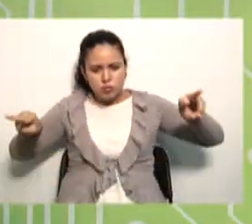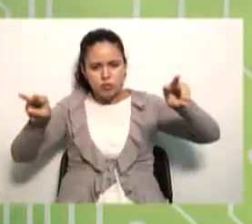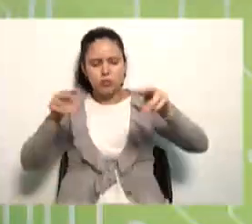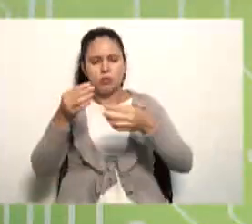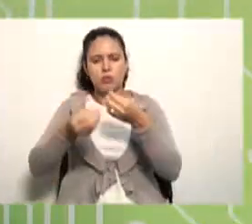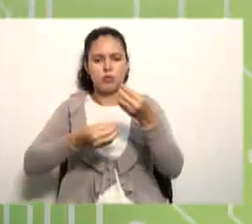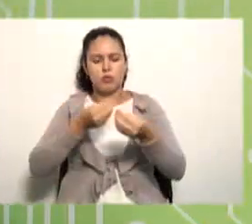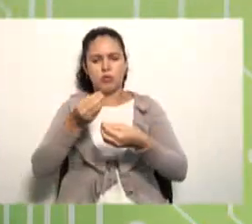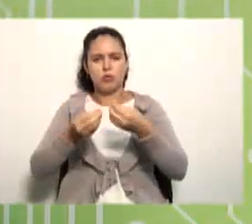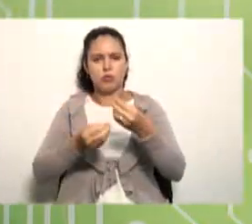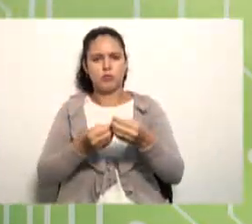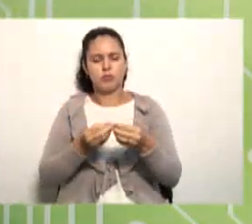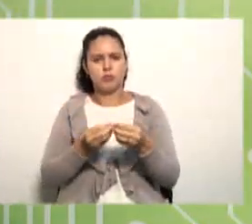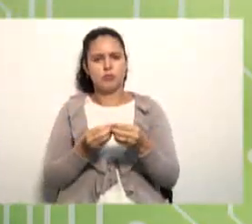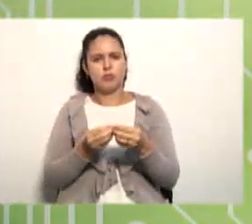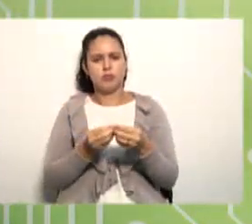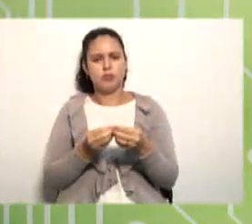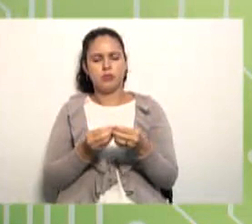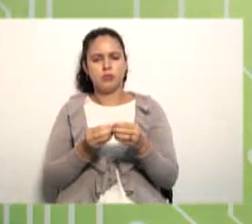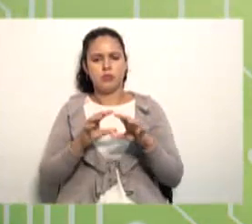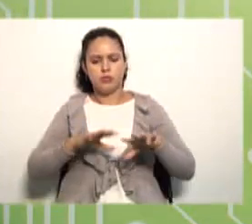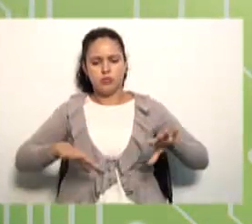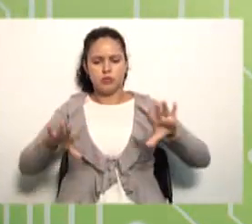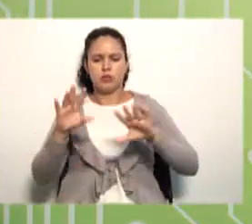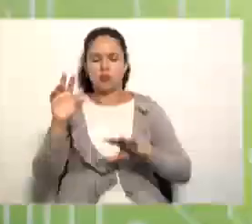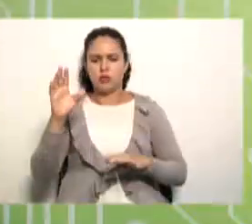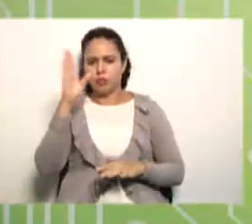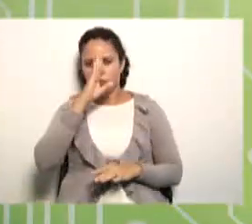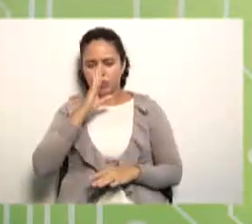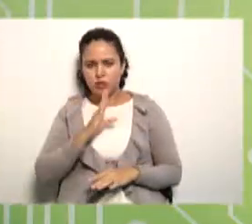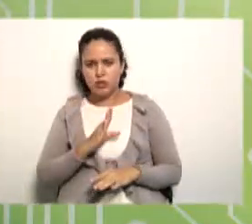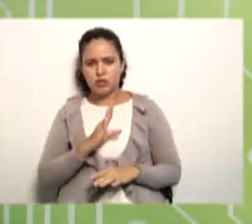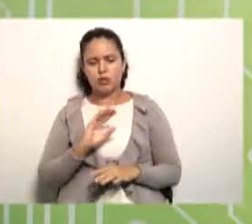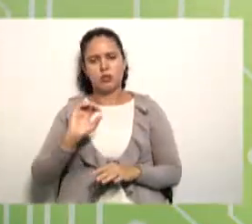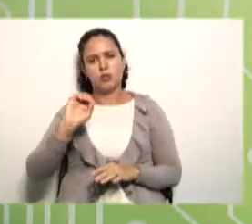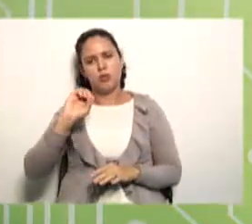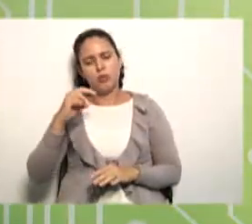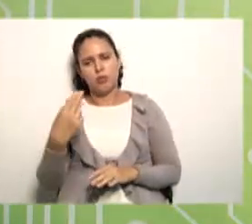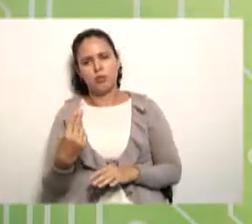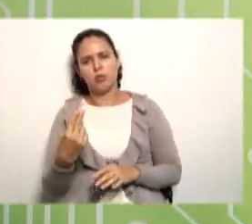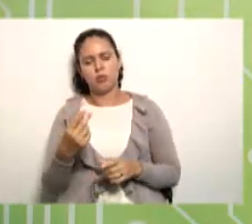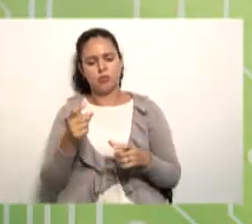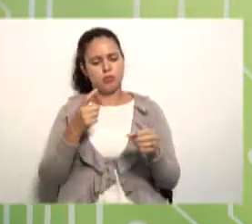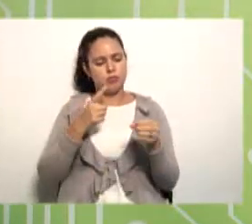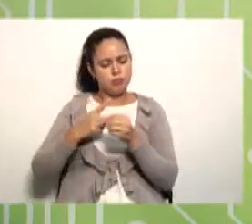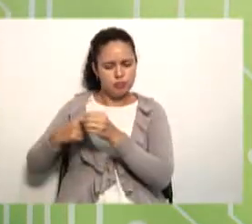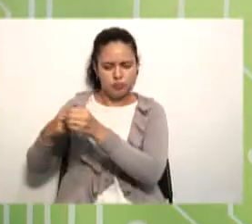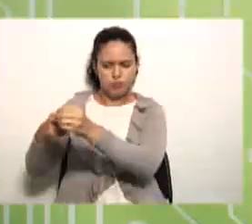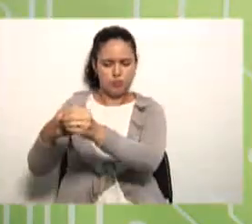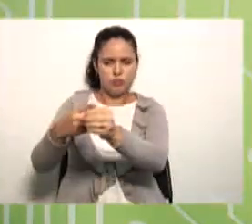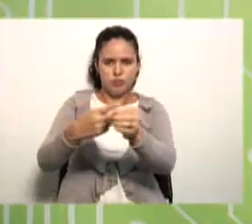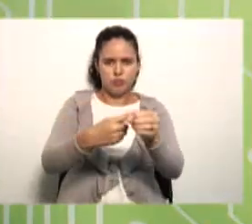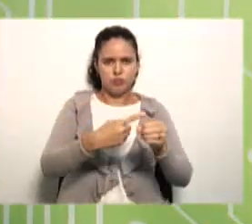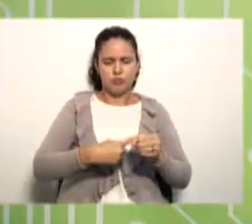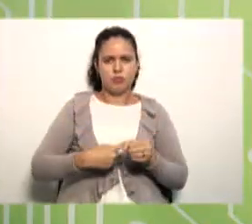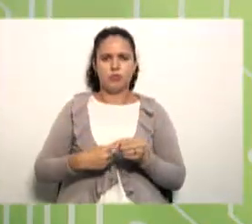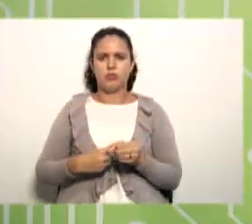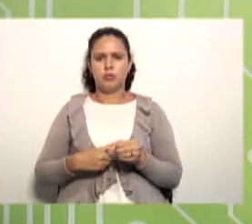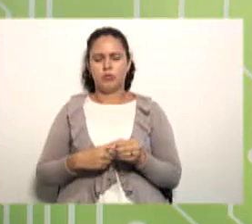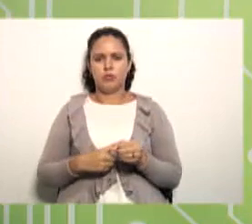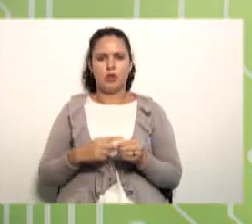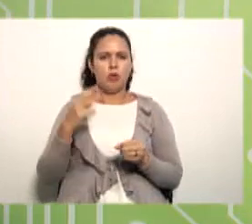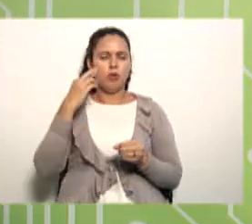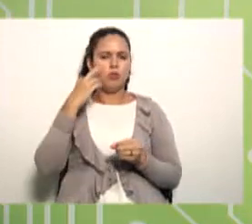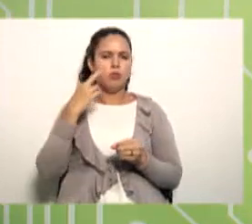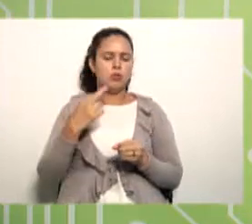longe. Ela olha, por exemplo, toda uma realidade. Ela pode estar falando da realidade de Rolim de Moura ou de Cacoal, ela pode estar falando da realidade do